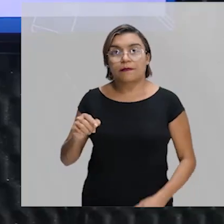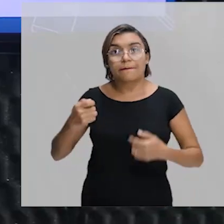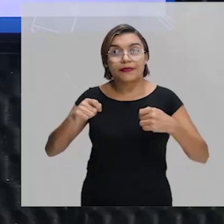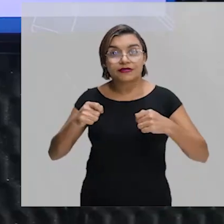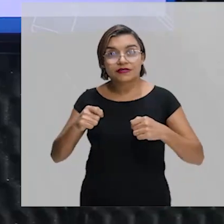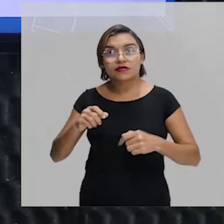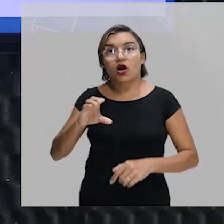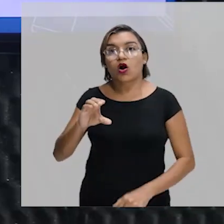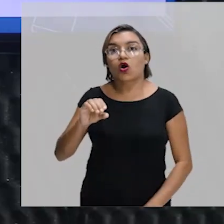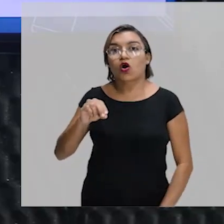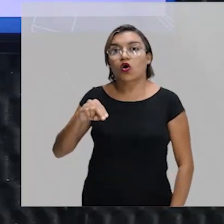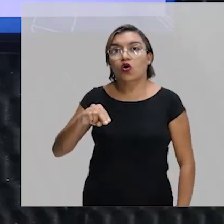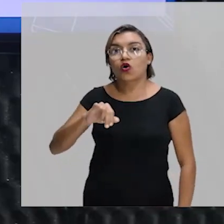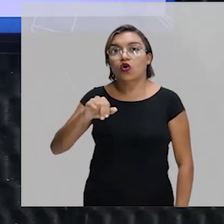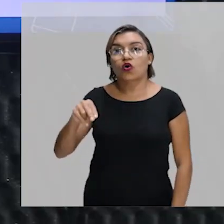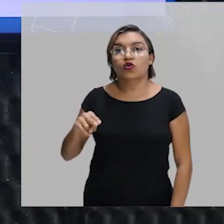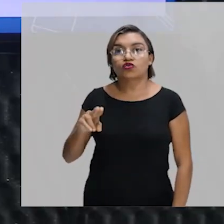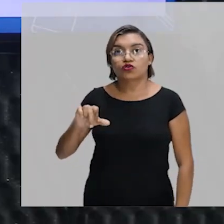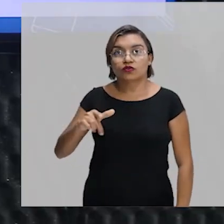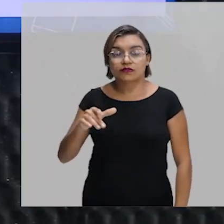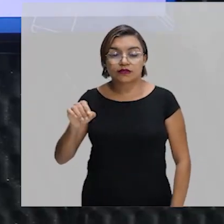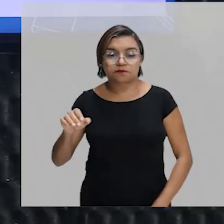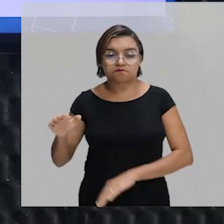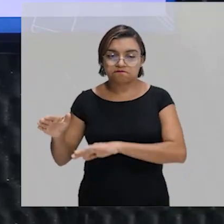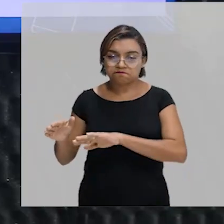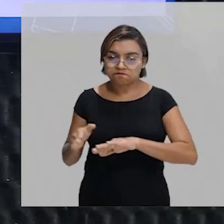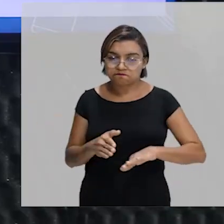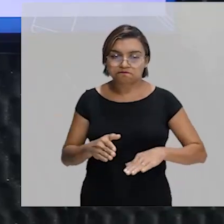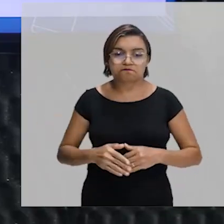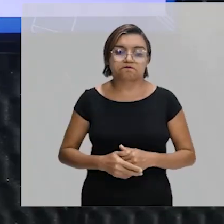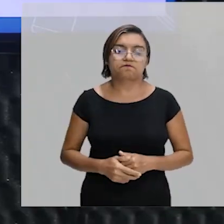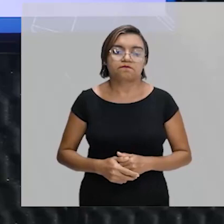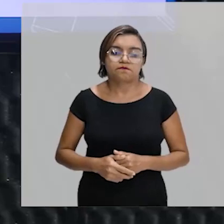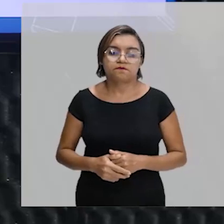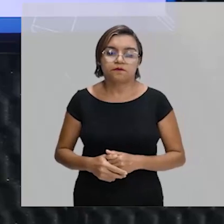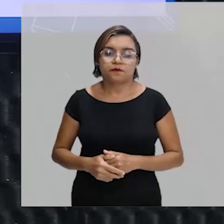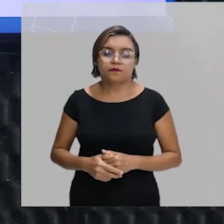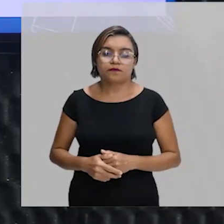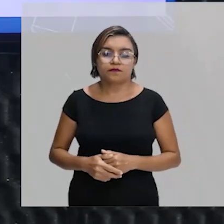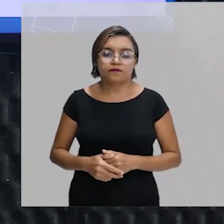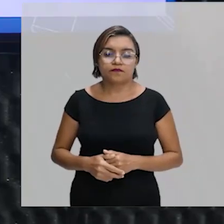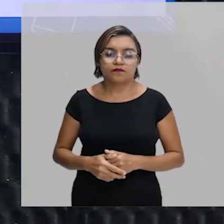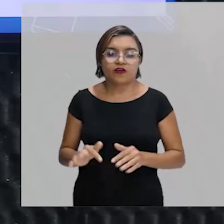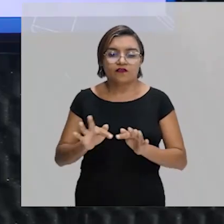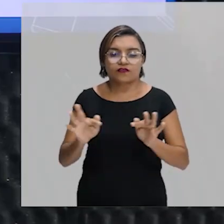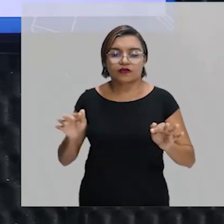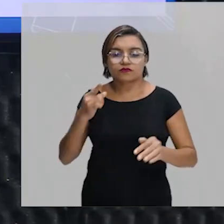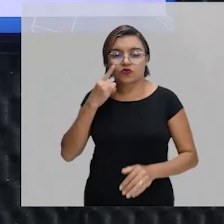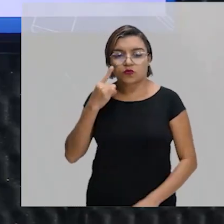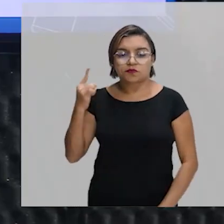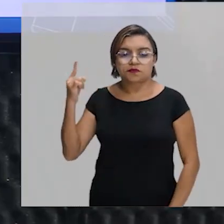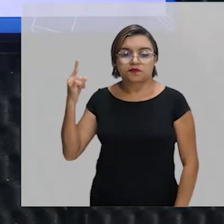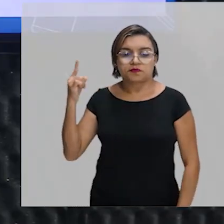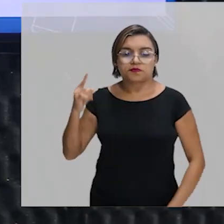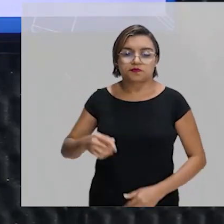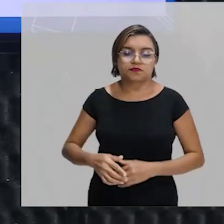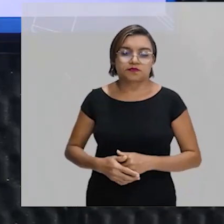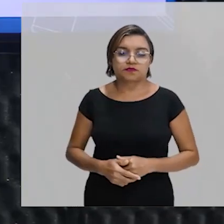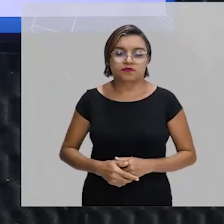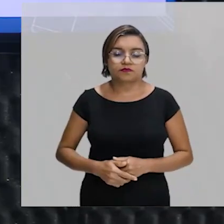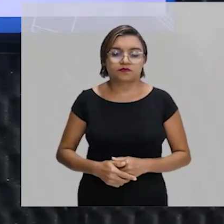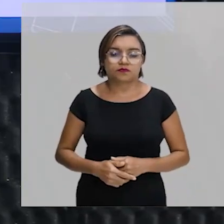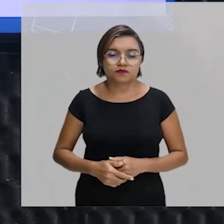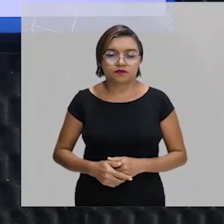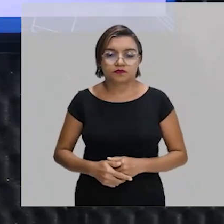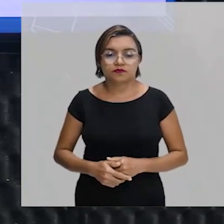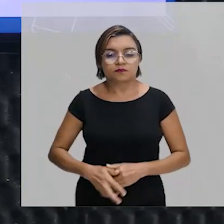Conjunções. Quero que nunca te falte nada. Quero que nunca te falte nada.